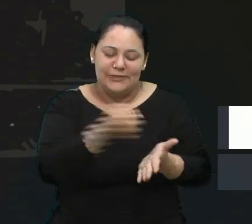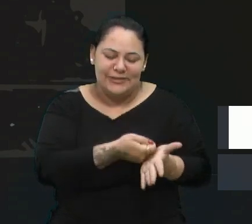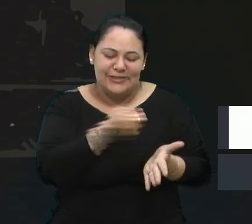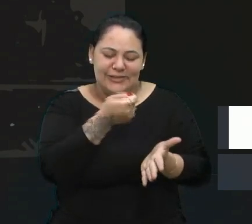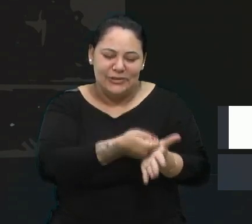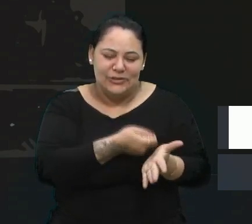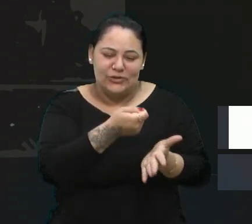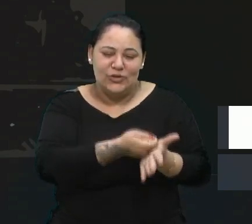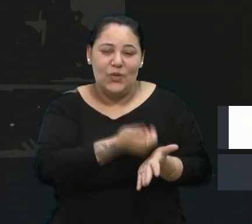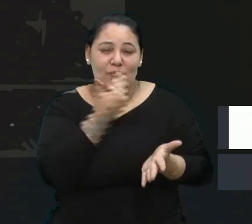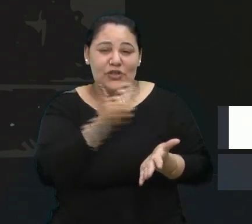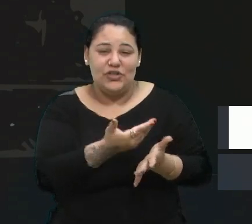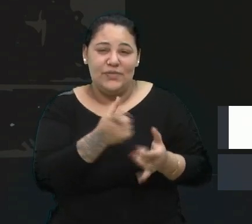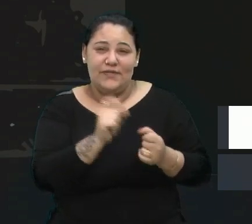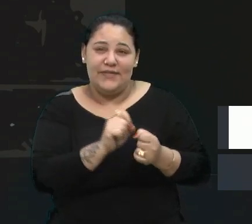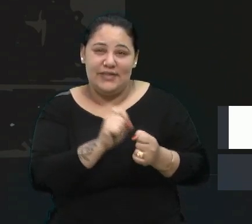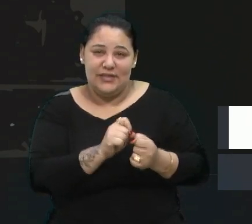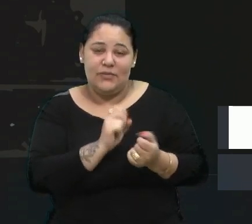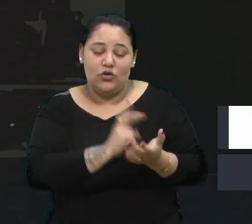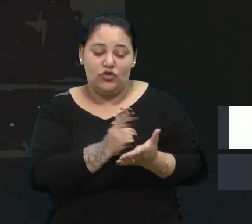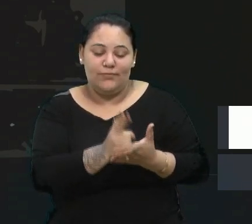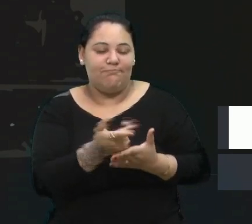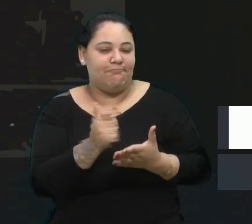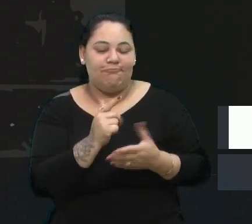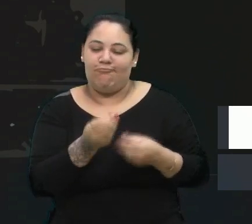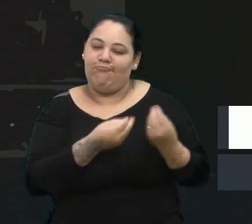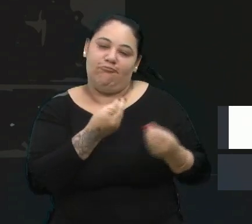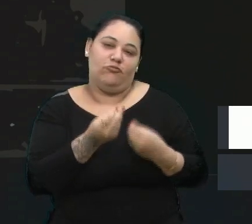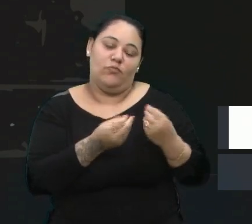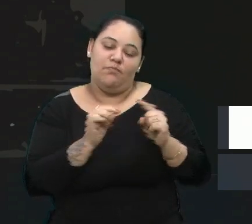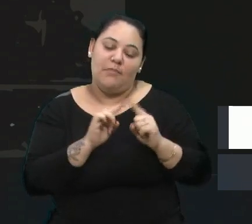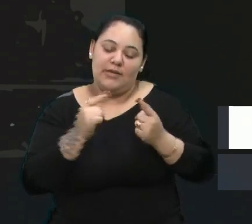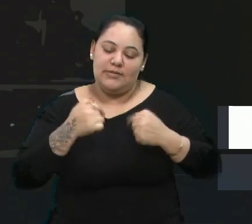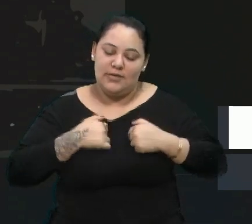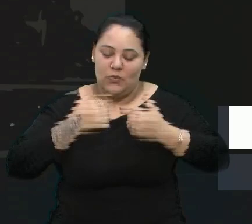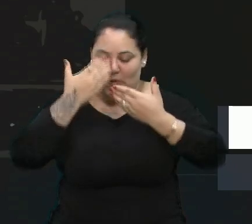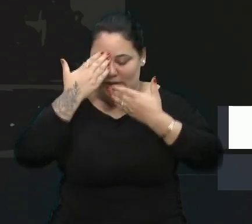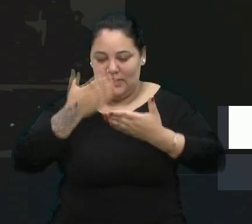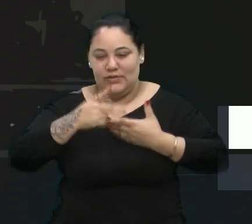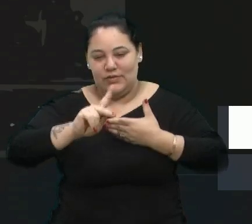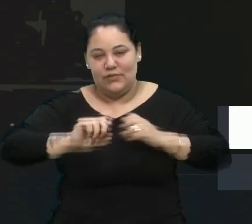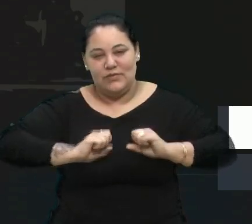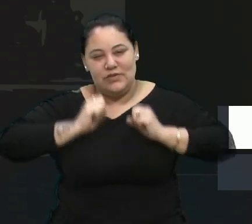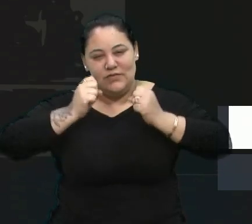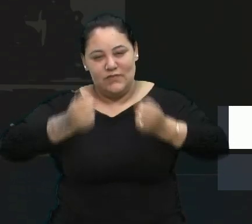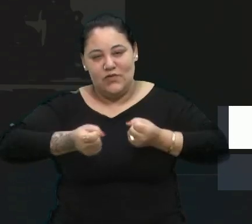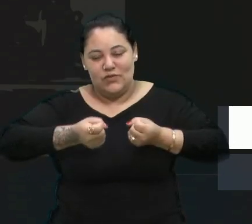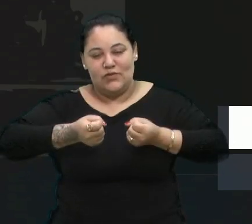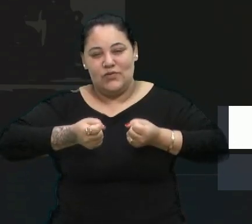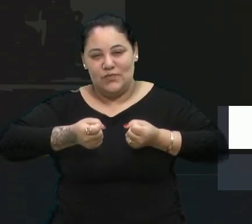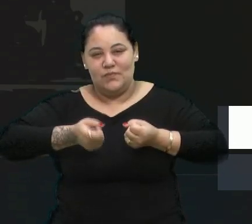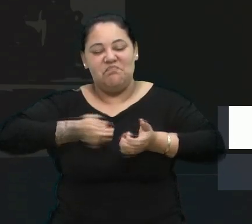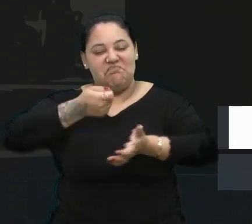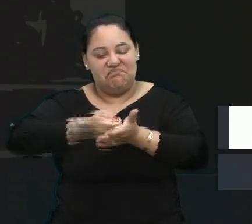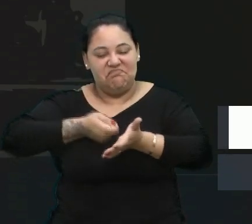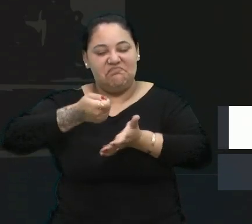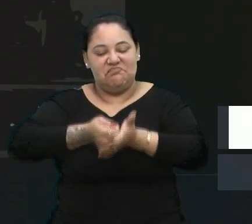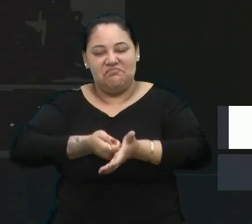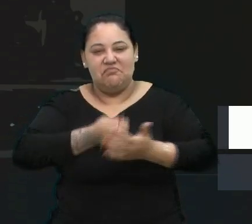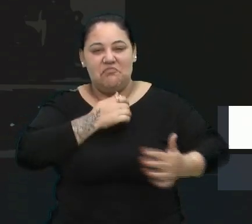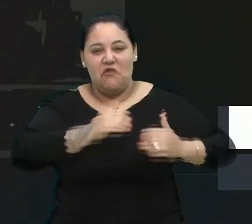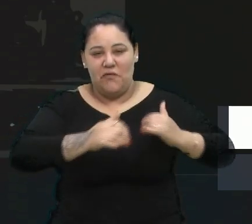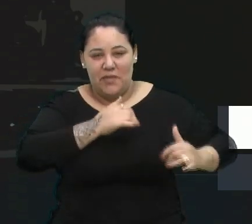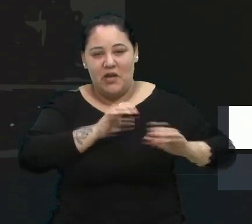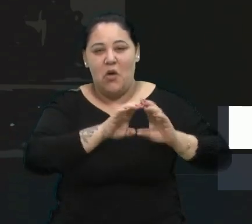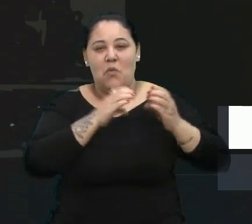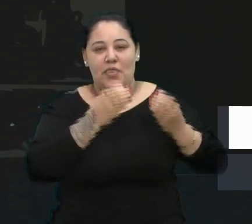tentando fazer uma corrente, não teve jeito. Mas agradeço ao seu empenho, dedicação pelo movimento comunitário, e